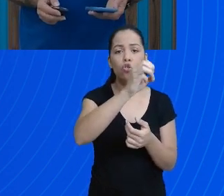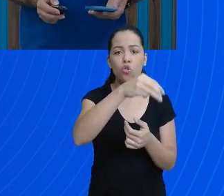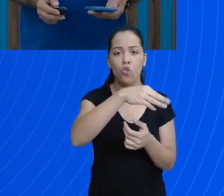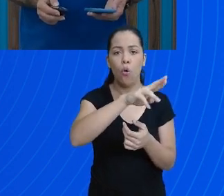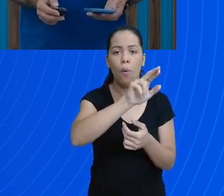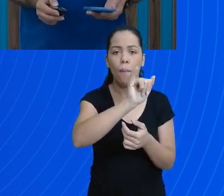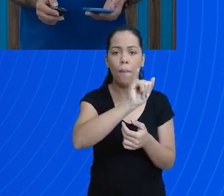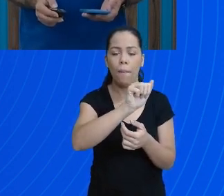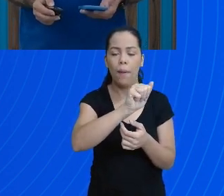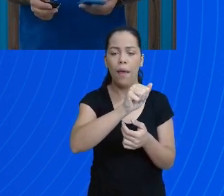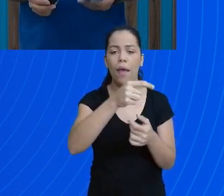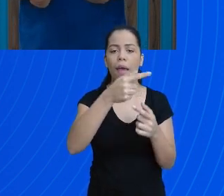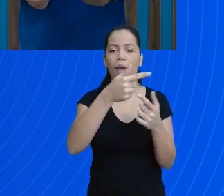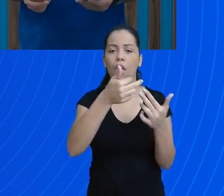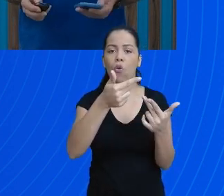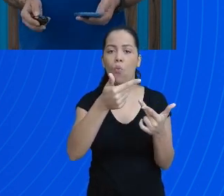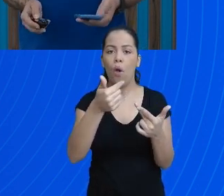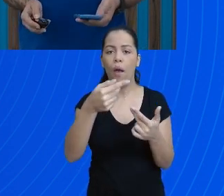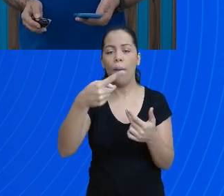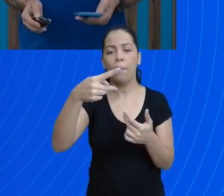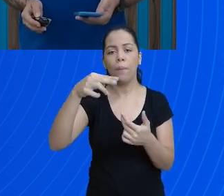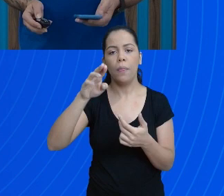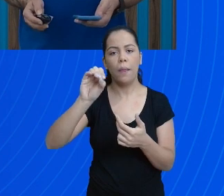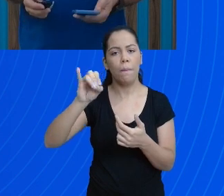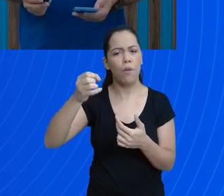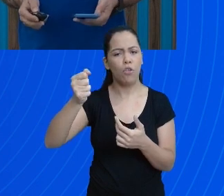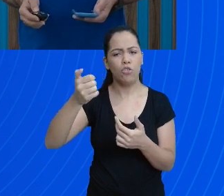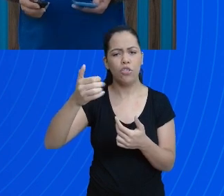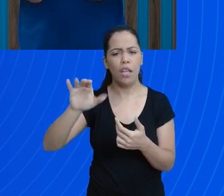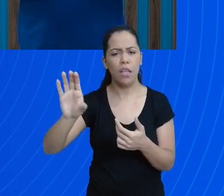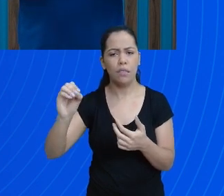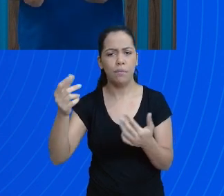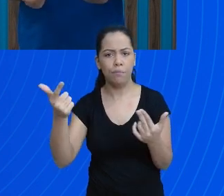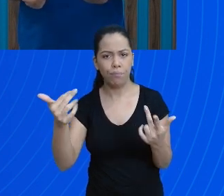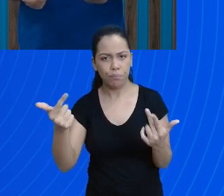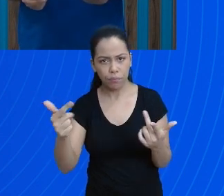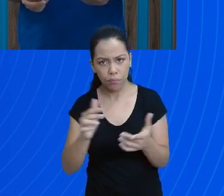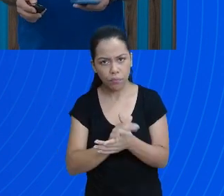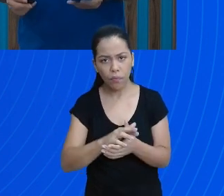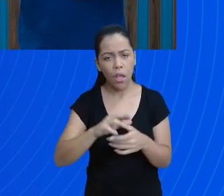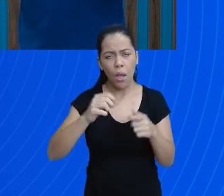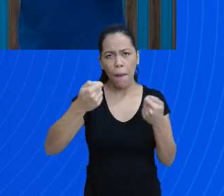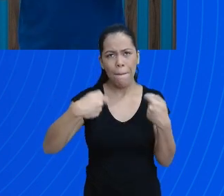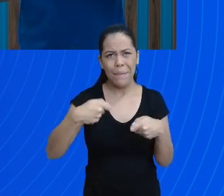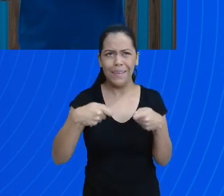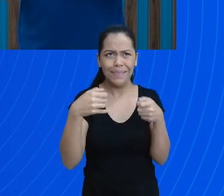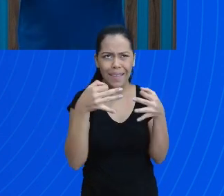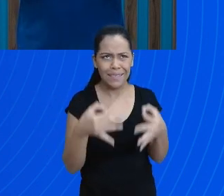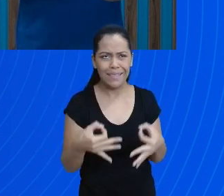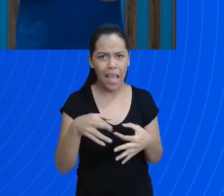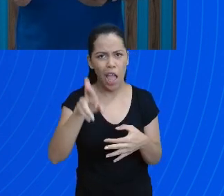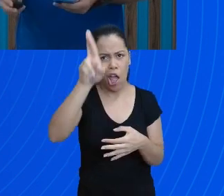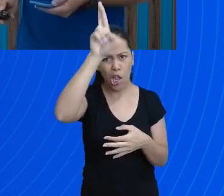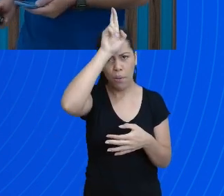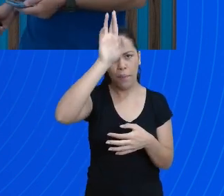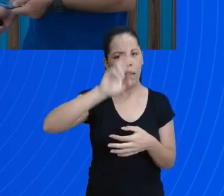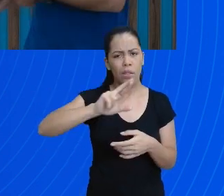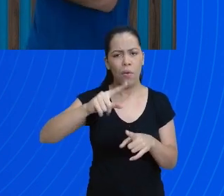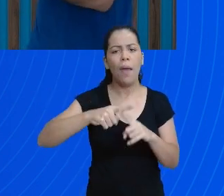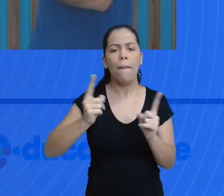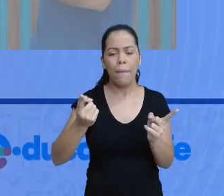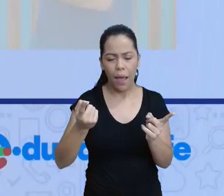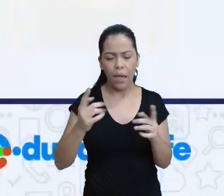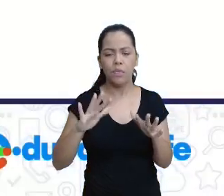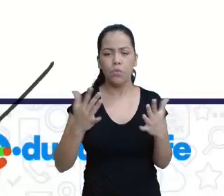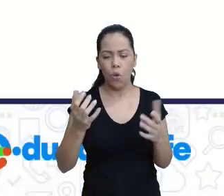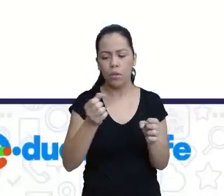que vão existir na matemática é quando essa sombra for gerada não necessariamente ao meio-dia, quando ela estiver inclinada, certo?